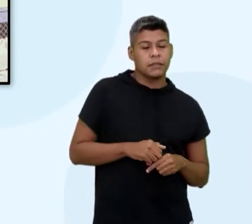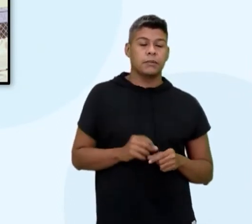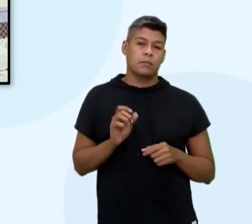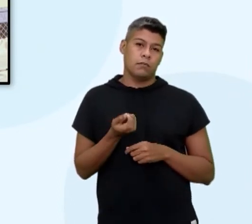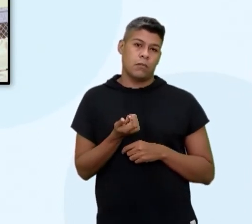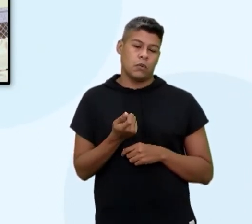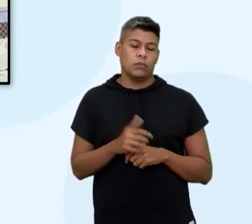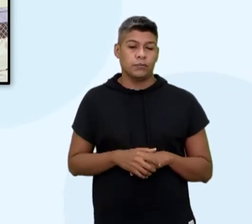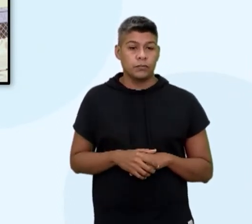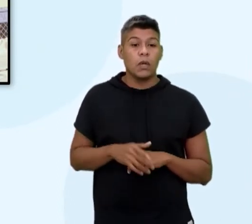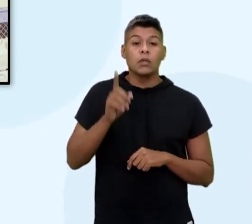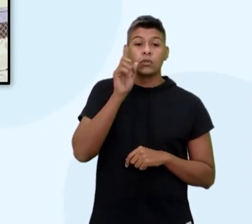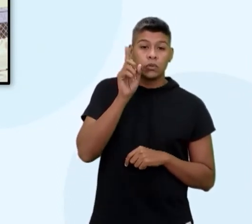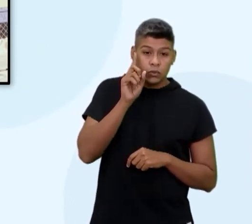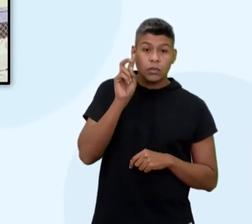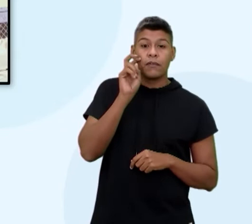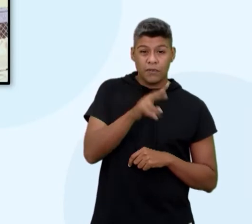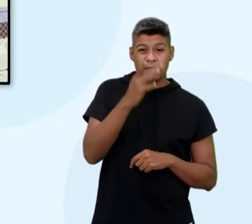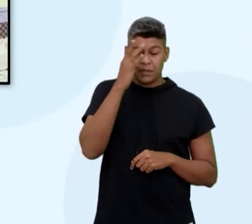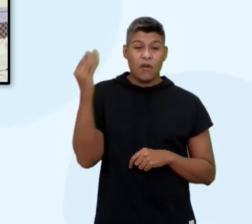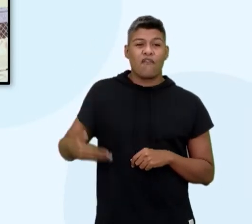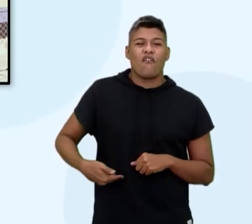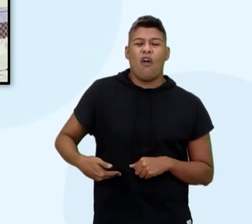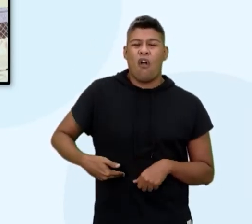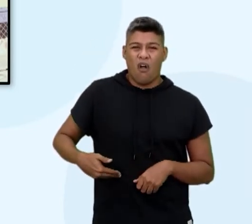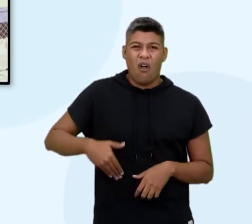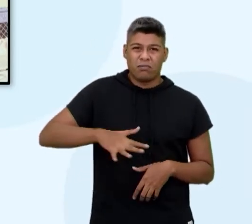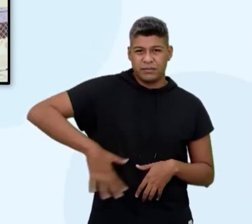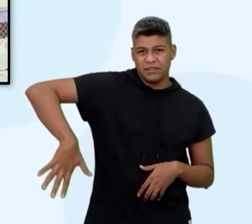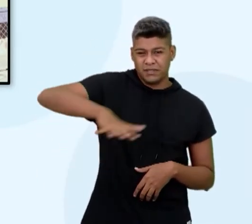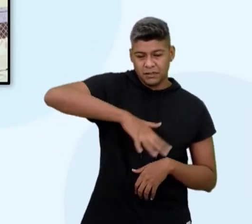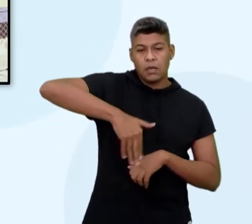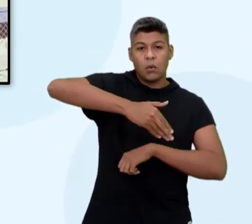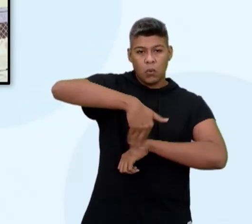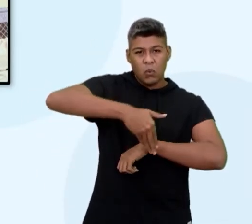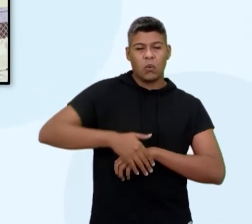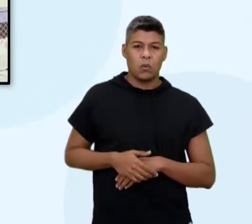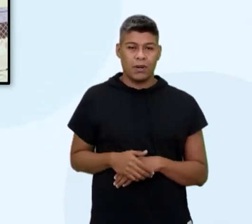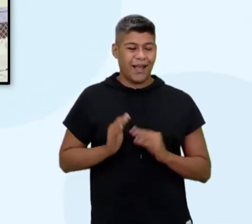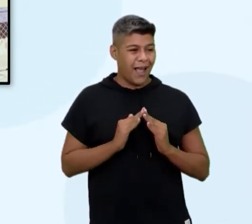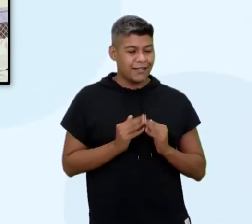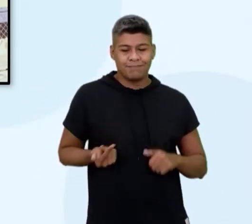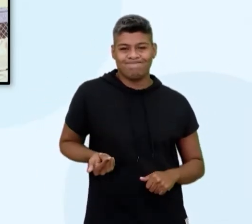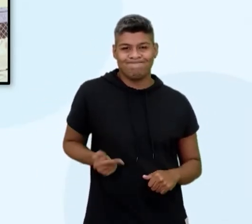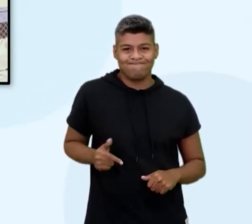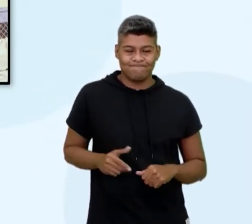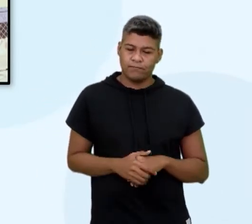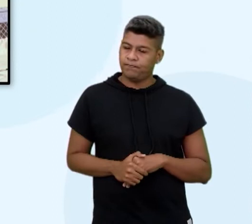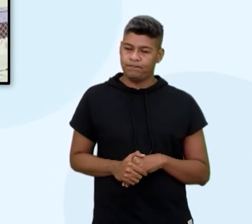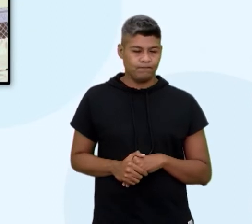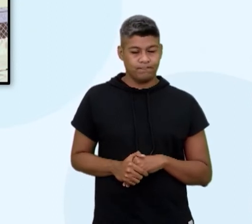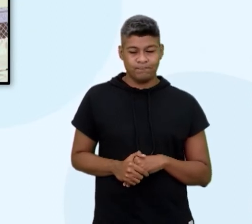pedacinhos. Todos os dias vemos pessoas com fome nas nossas esquinas, sem ter onde morar, sem